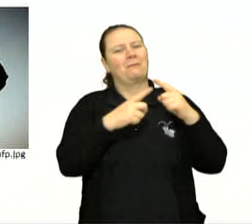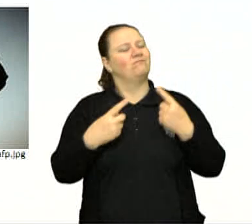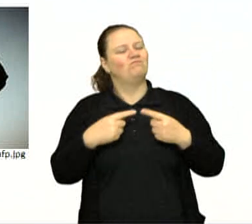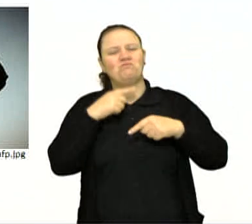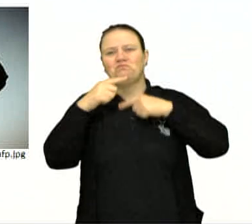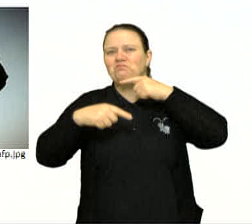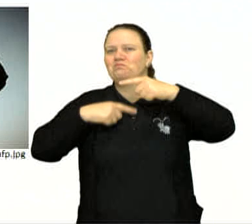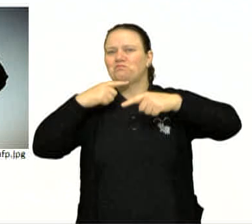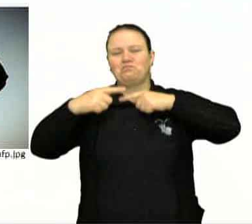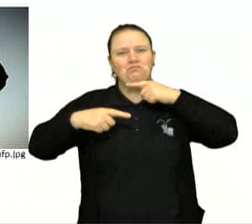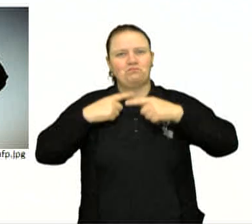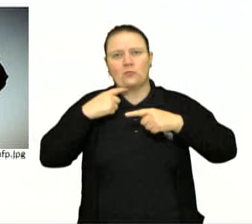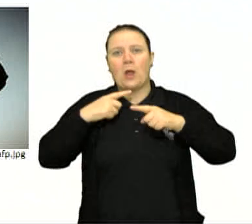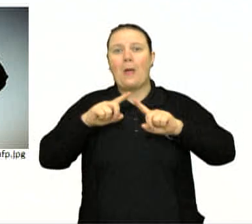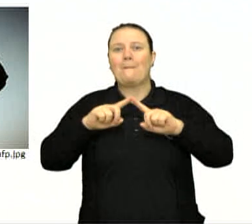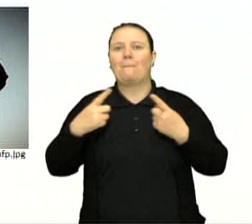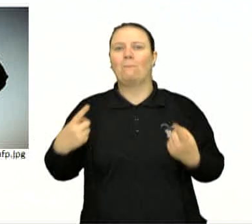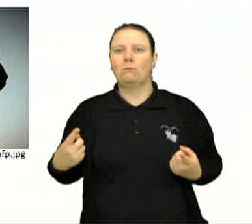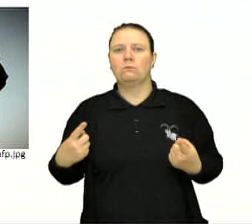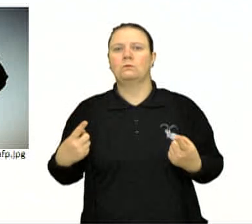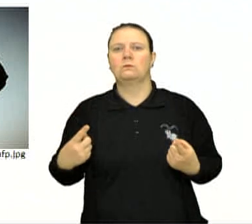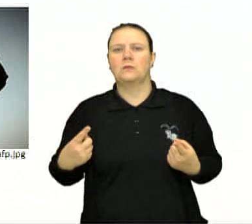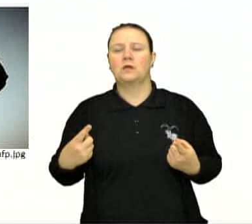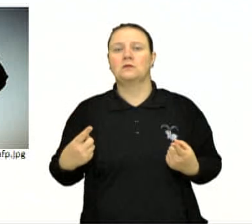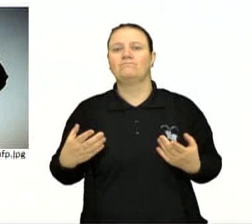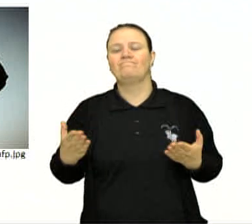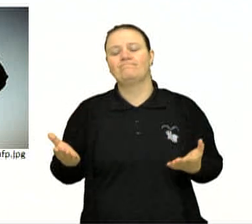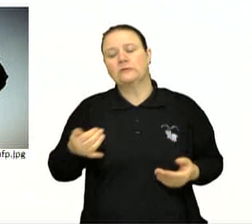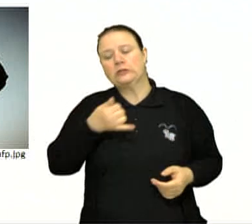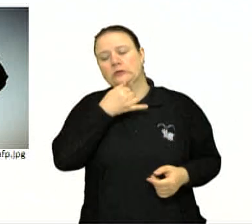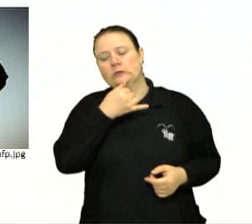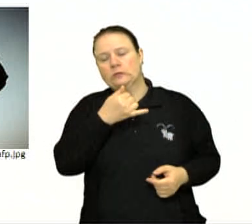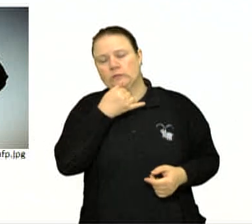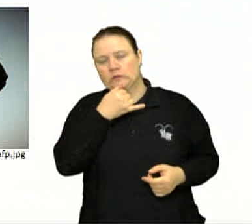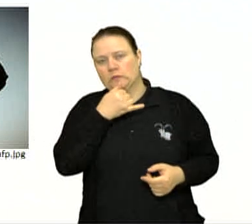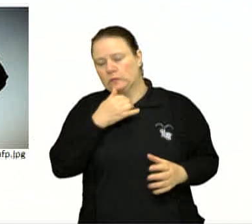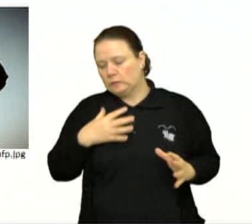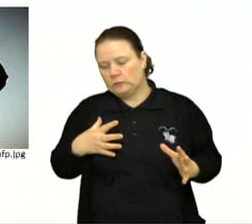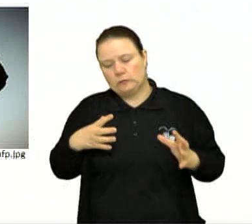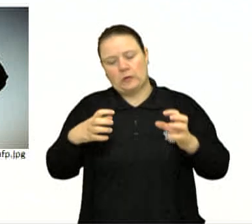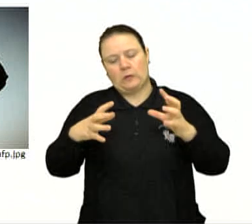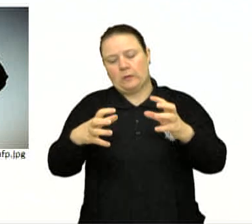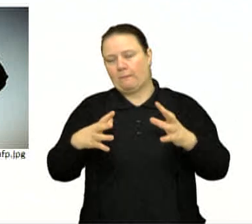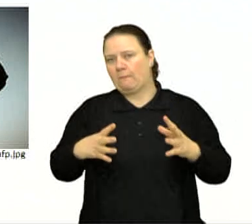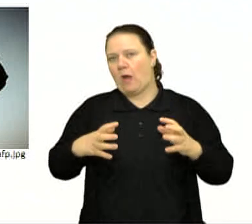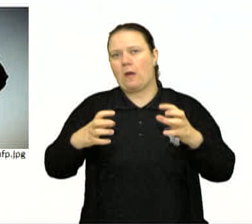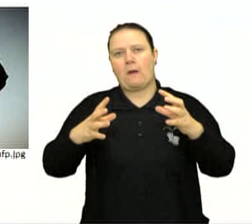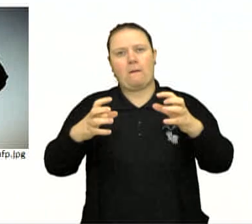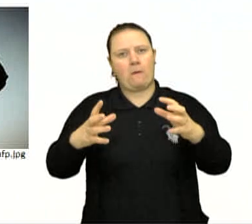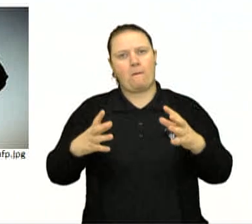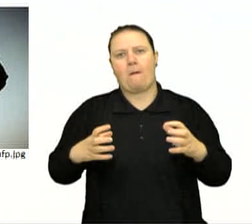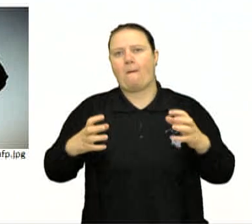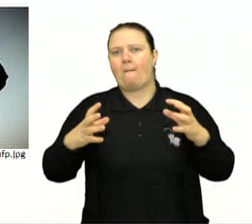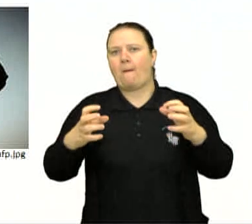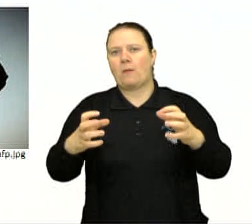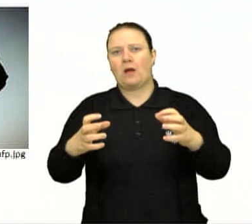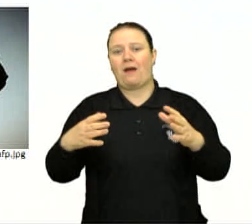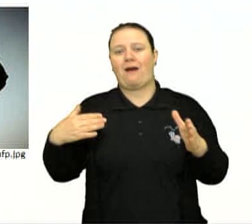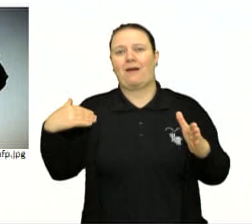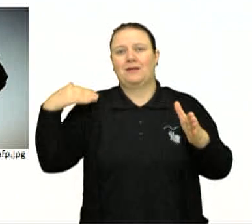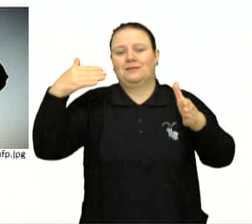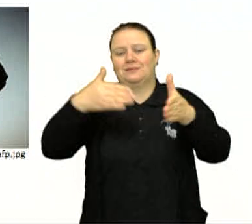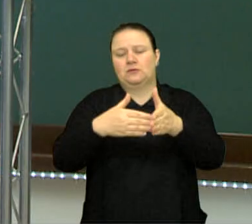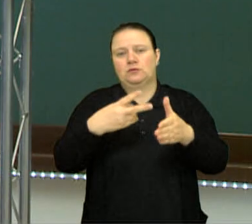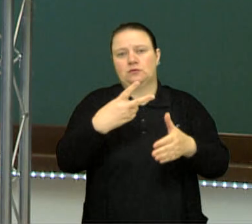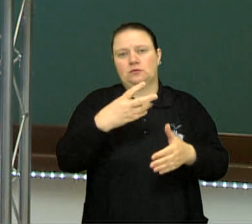uma região semi-autônoma, mas infelizmente os conflitos aos quais eles envolveram, isso chegando até